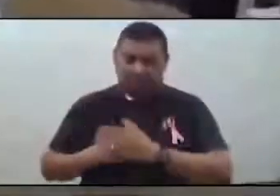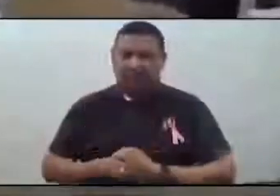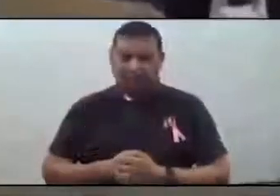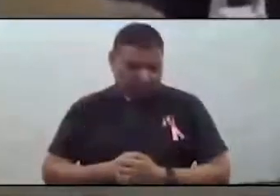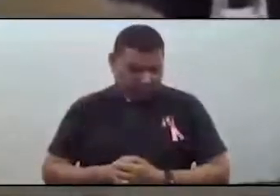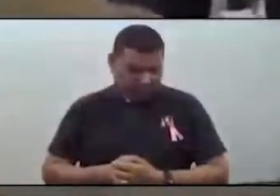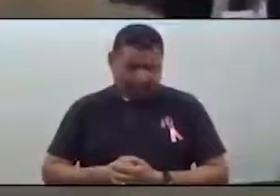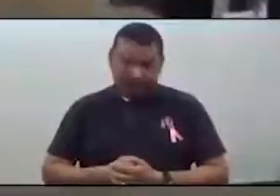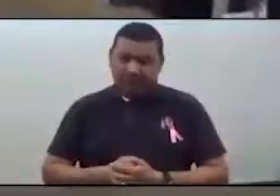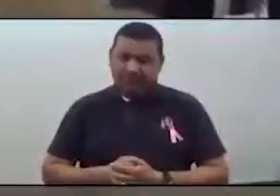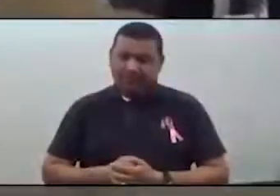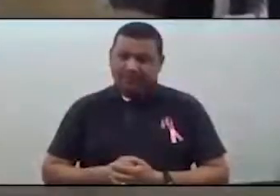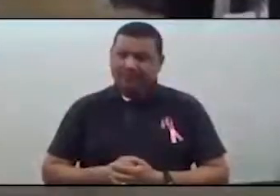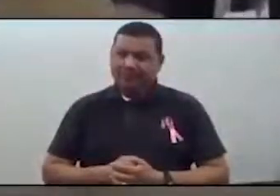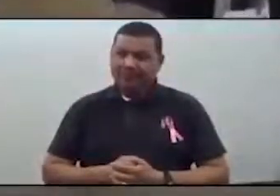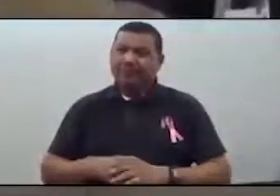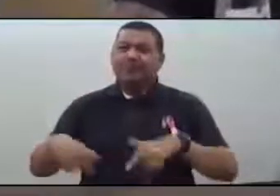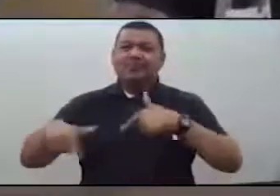pelo seu